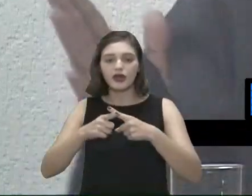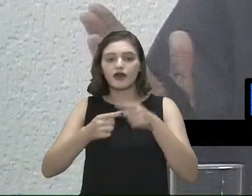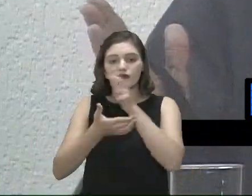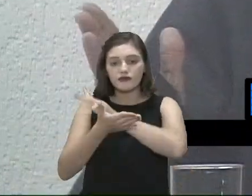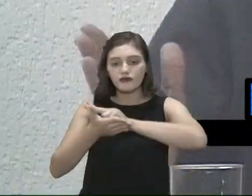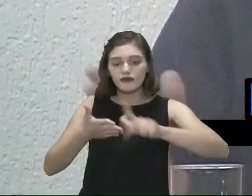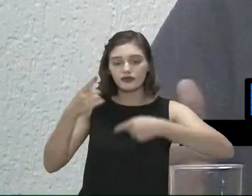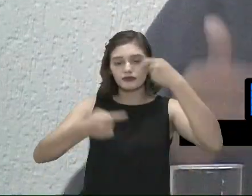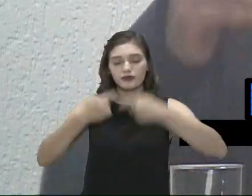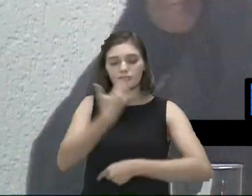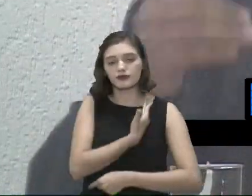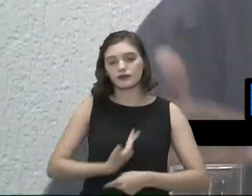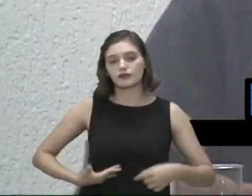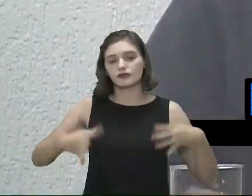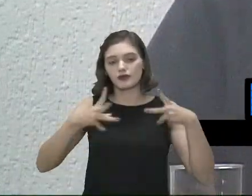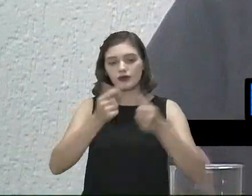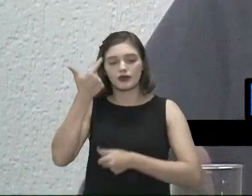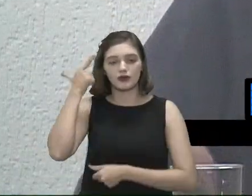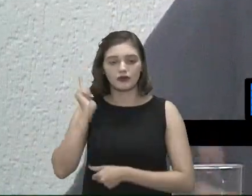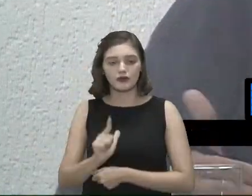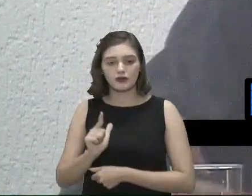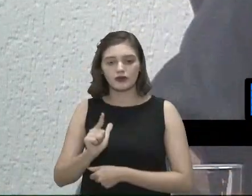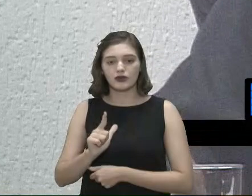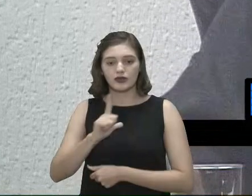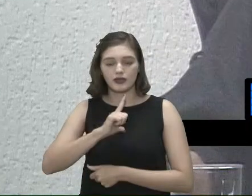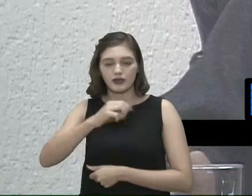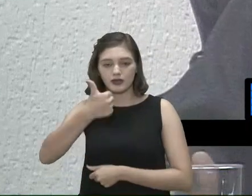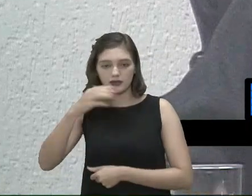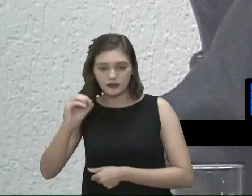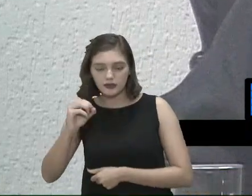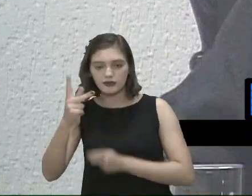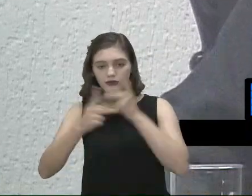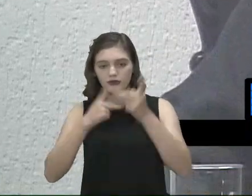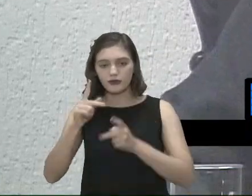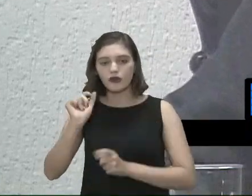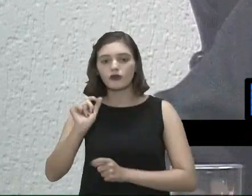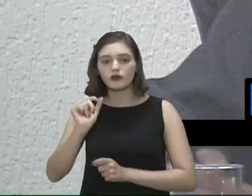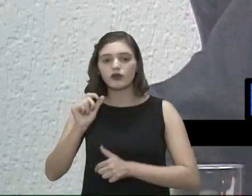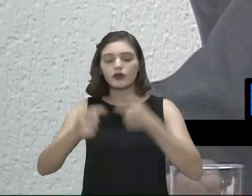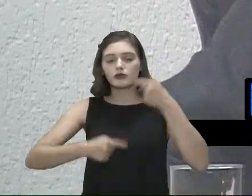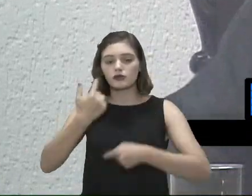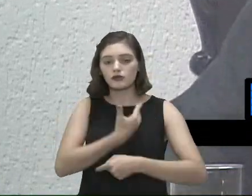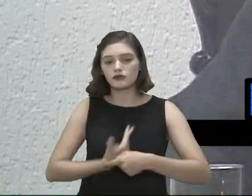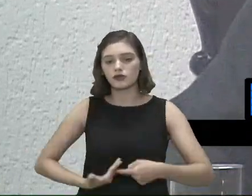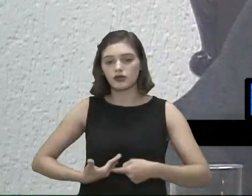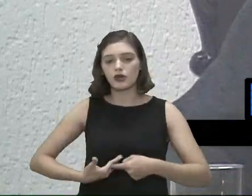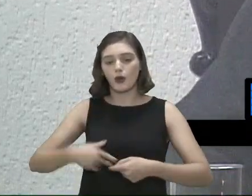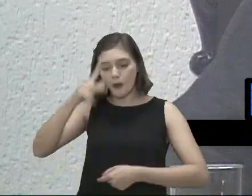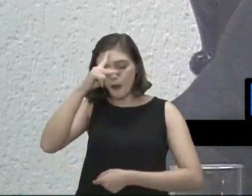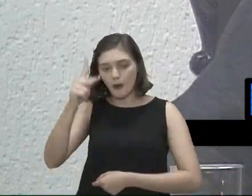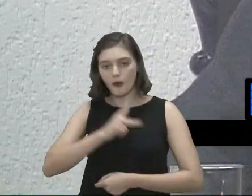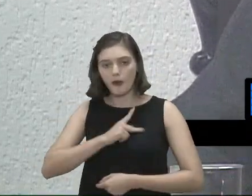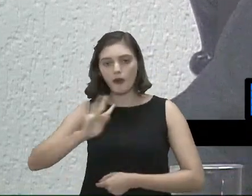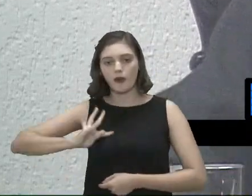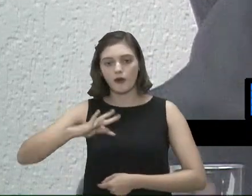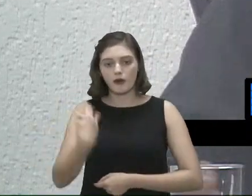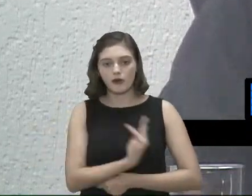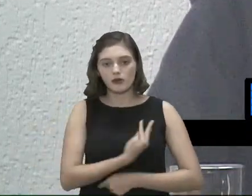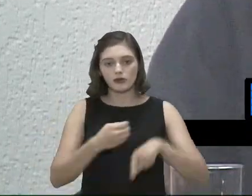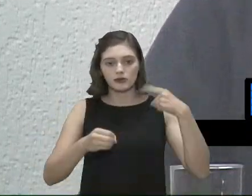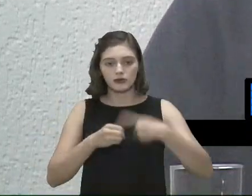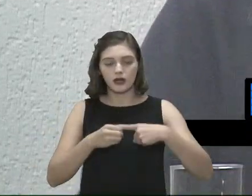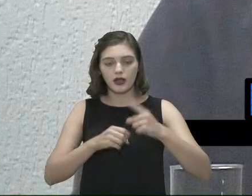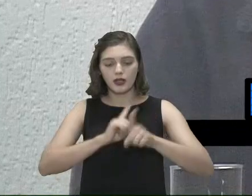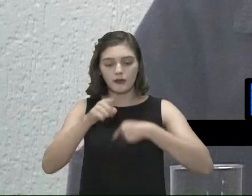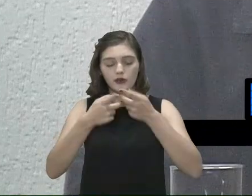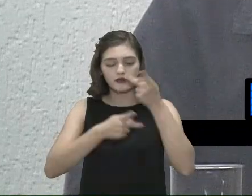para a população como um todo. Será que a gente consegue ter 10 minutos de fala sobre o que tem de política pública específica para a população trans no município? E depois